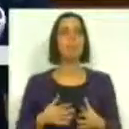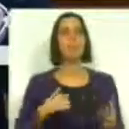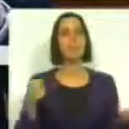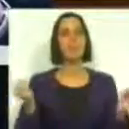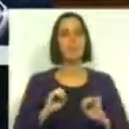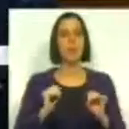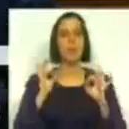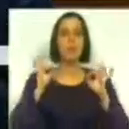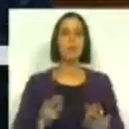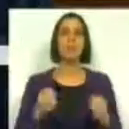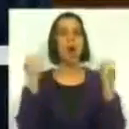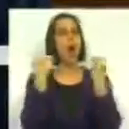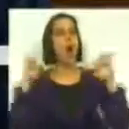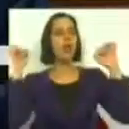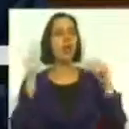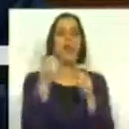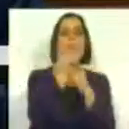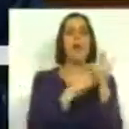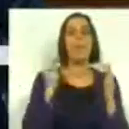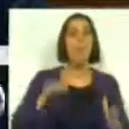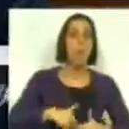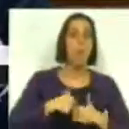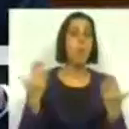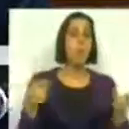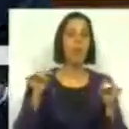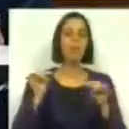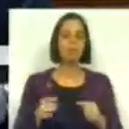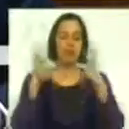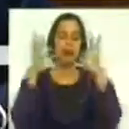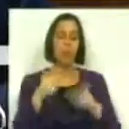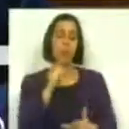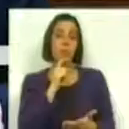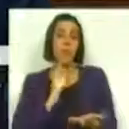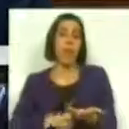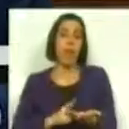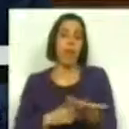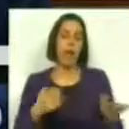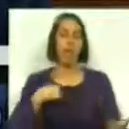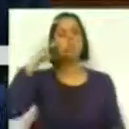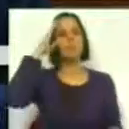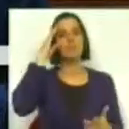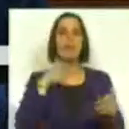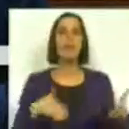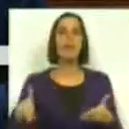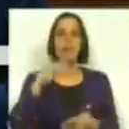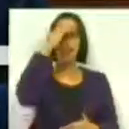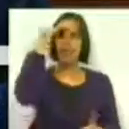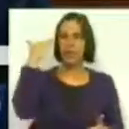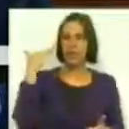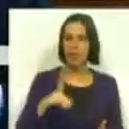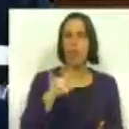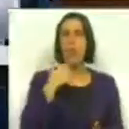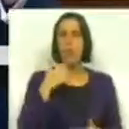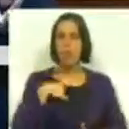não termos plena autonomia económica e financeira, foi o orçamento possível. Sabemos que o caminho é difícil e